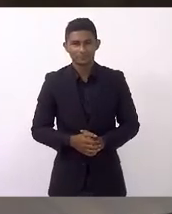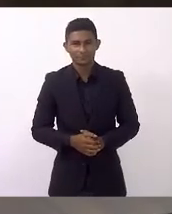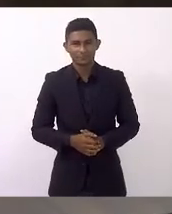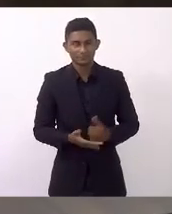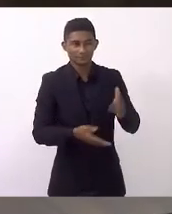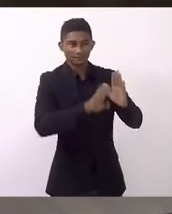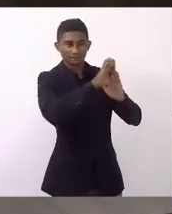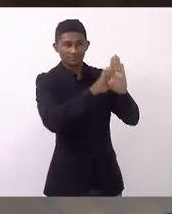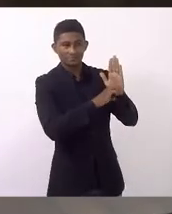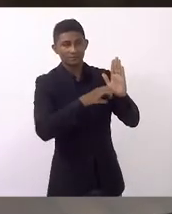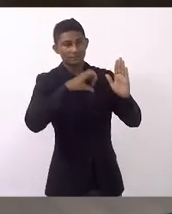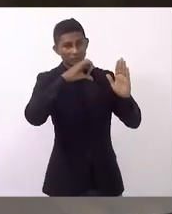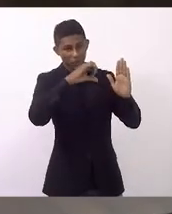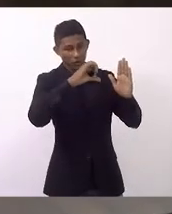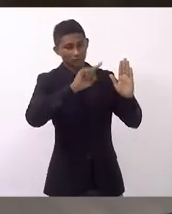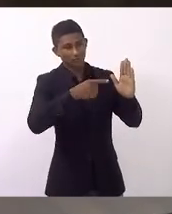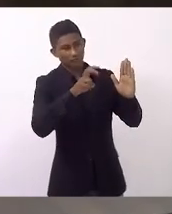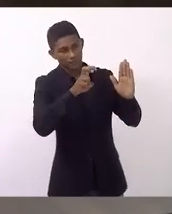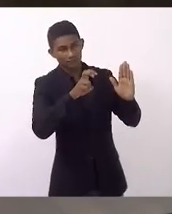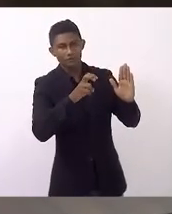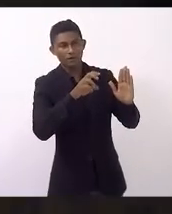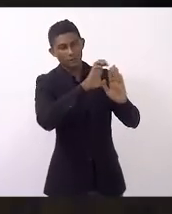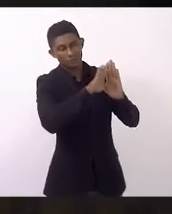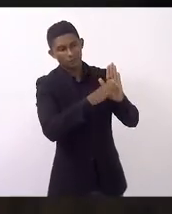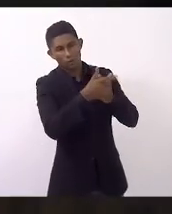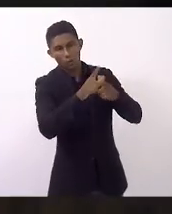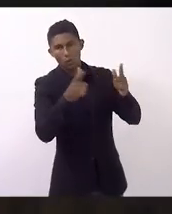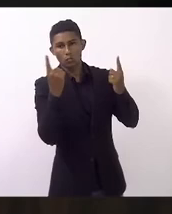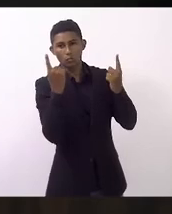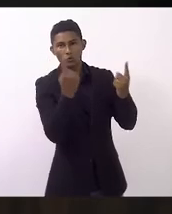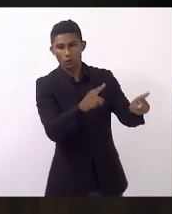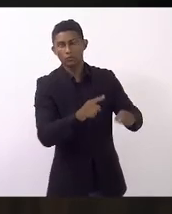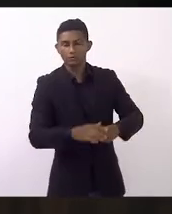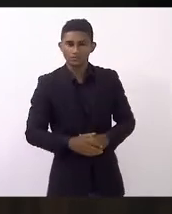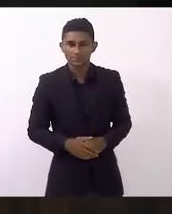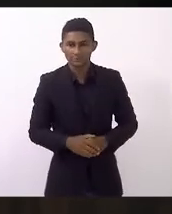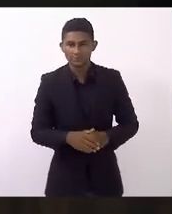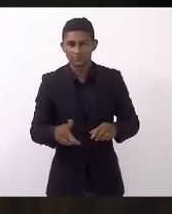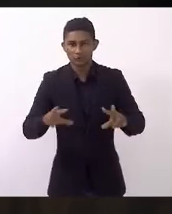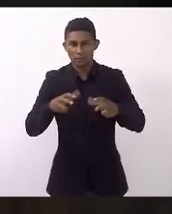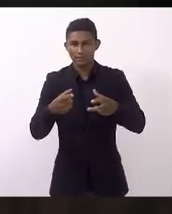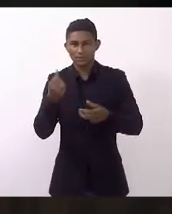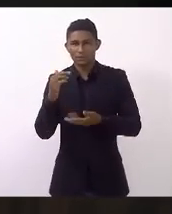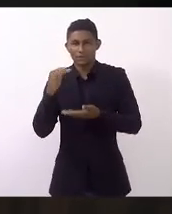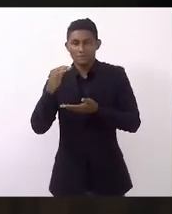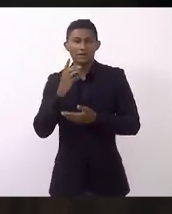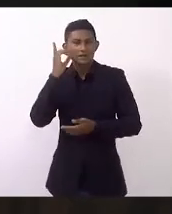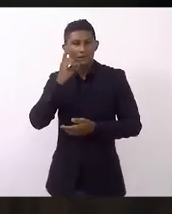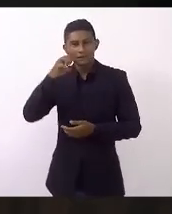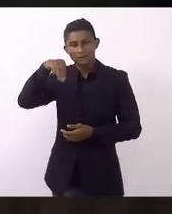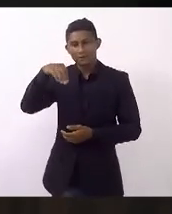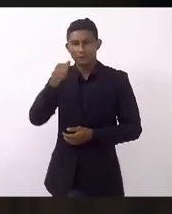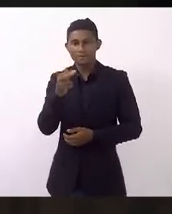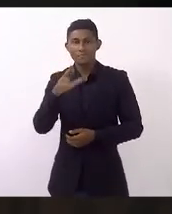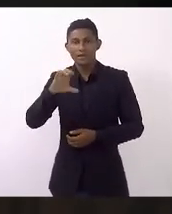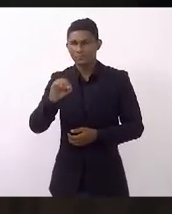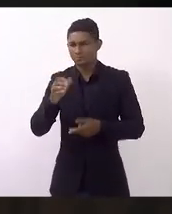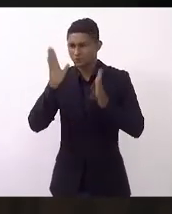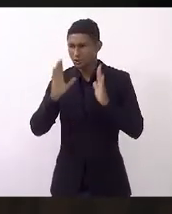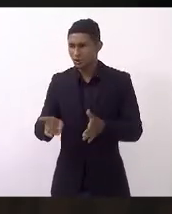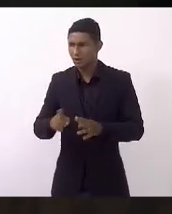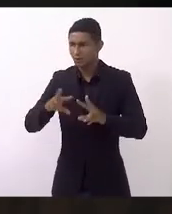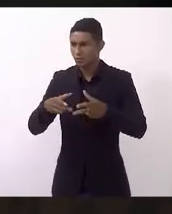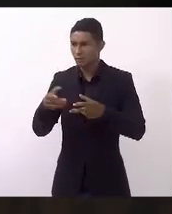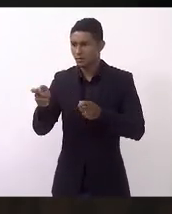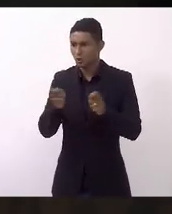Emenda 9 pela rejeição da emenda 5, contrárias às demais emendas. Pela Comissão de Orçamento, deputado Márcio Pacheco. Não, você já deu para a economia, Valdec?